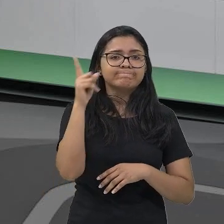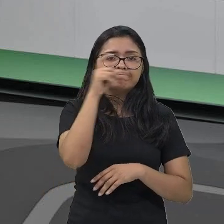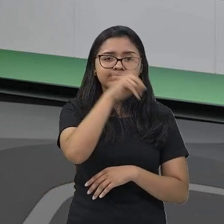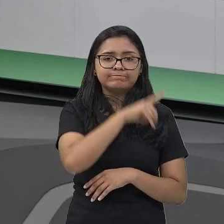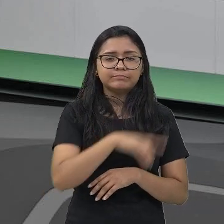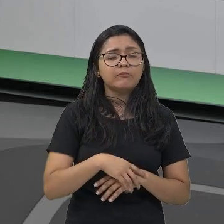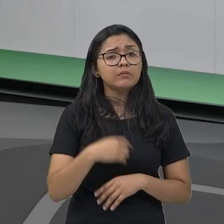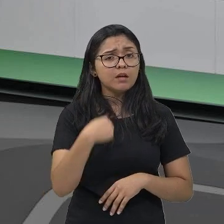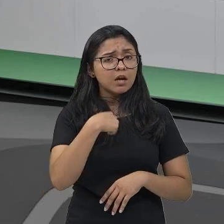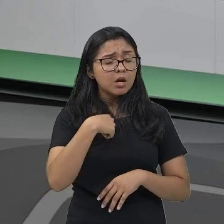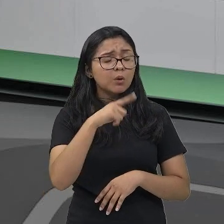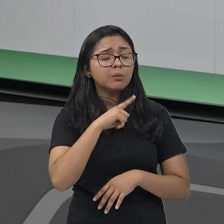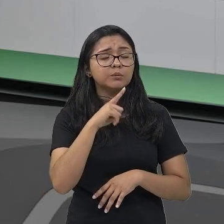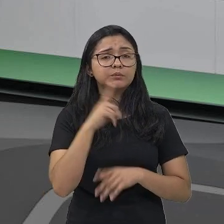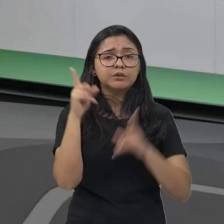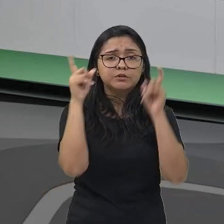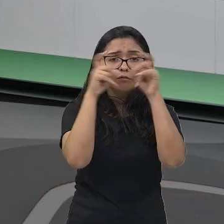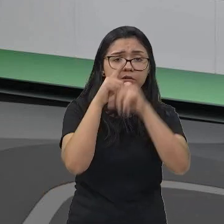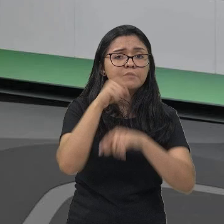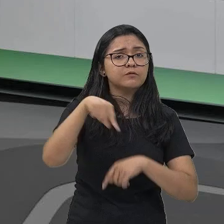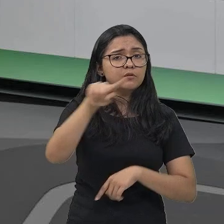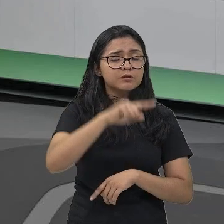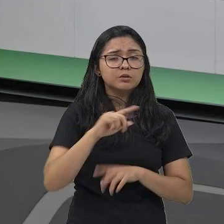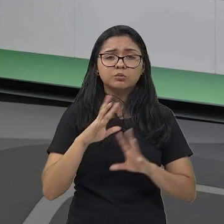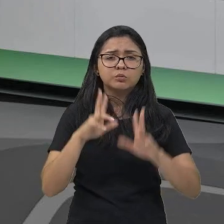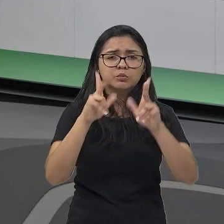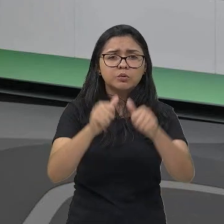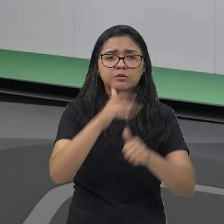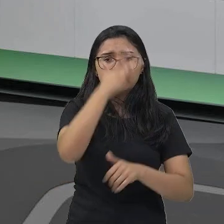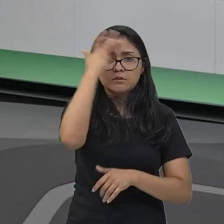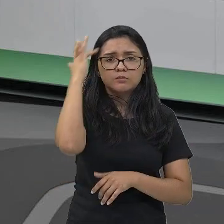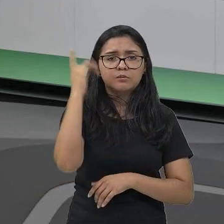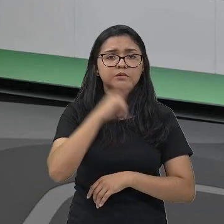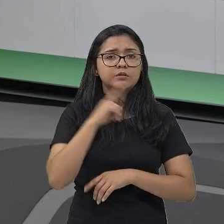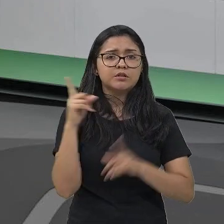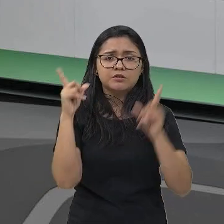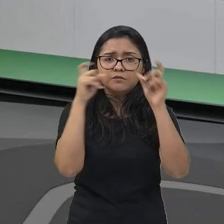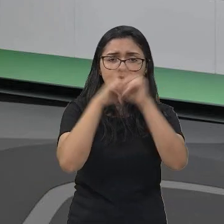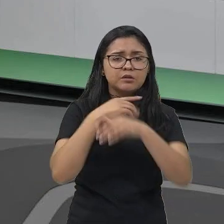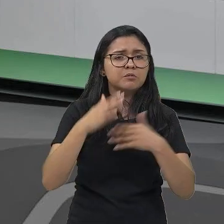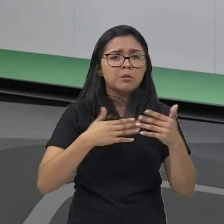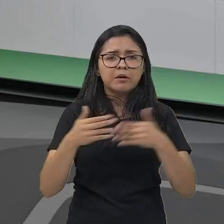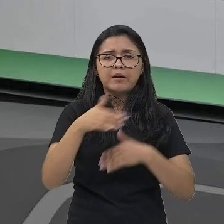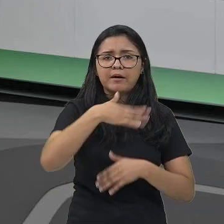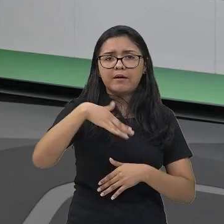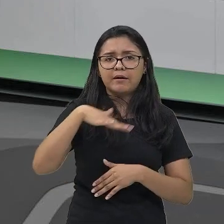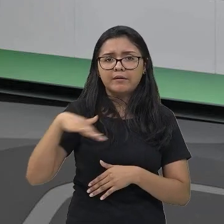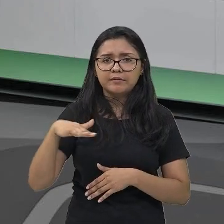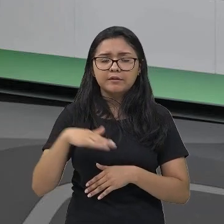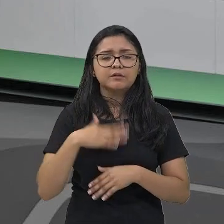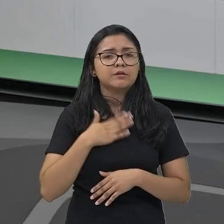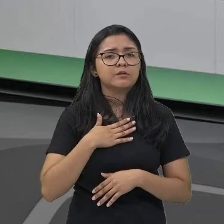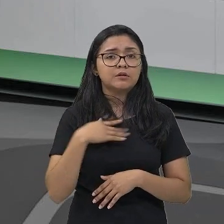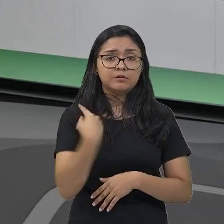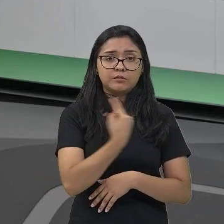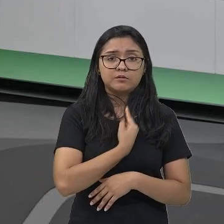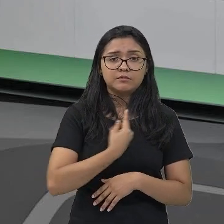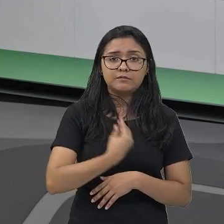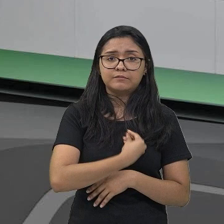tenho dificuldade, você tem dificuldade, todos nós temos dificuldades em qualquer situações, né? Do